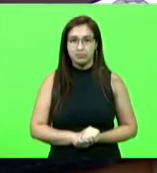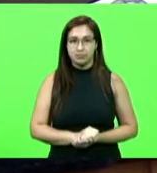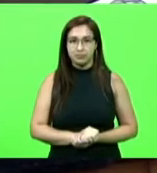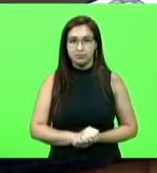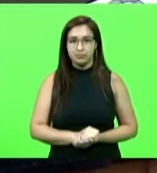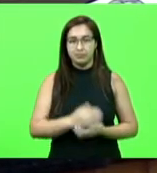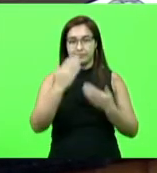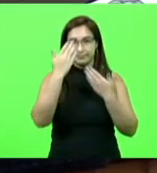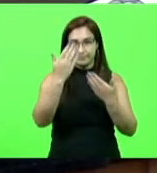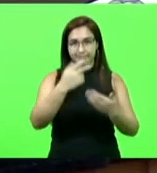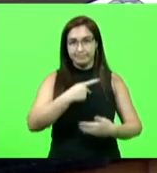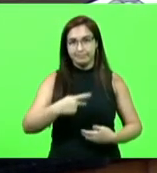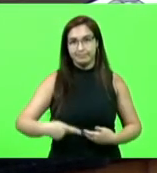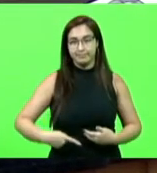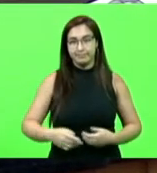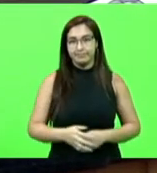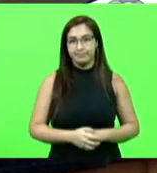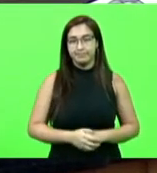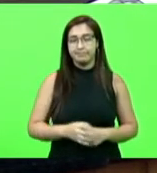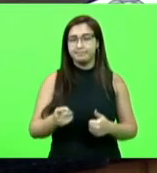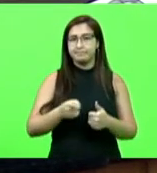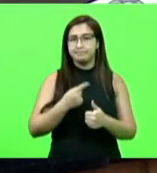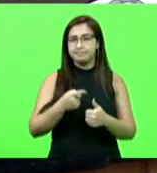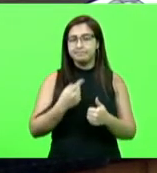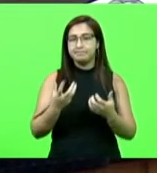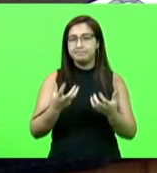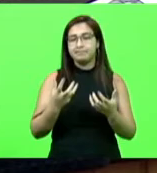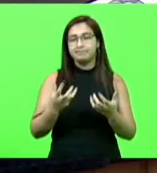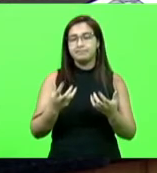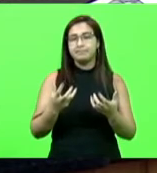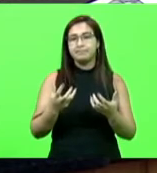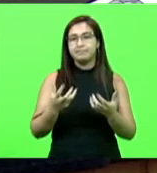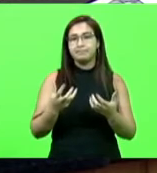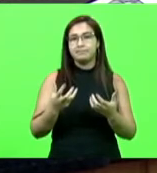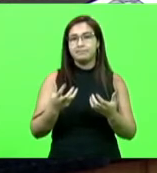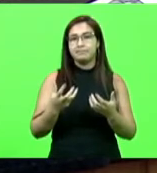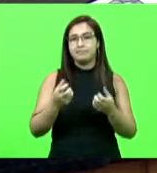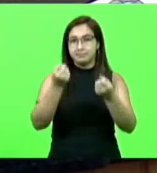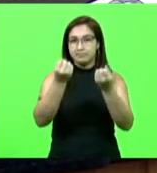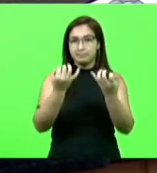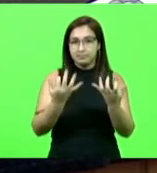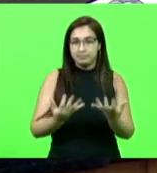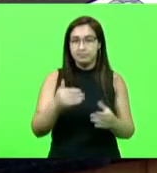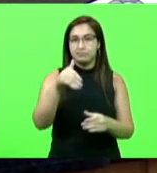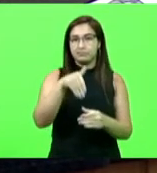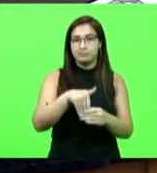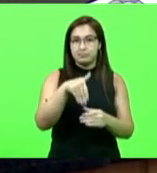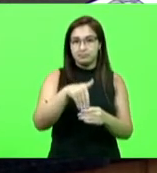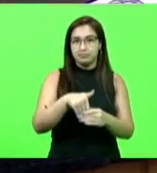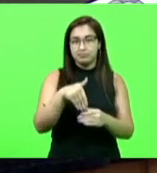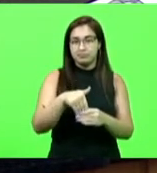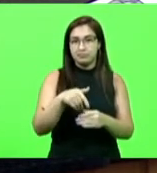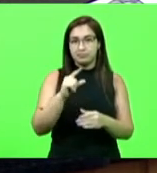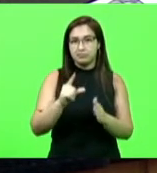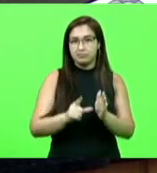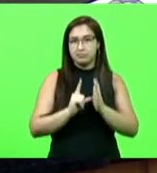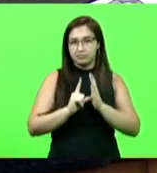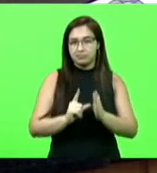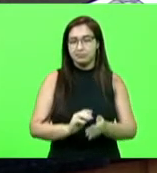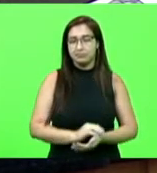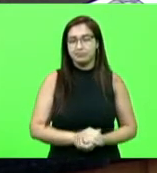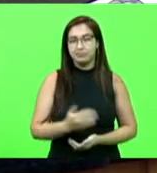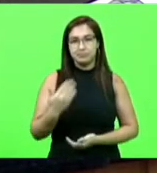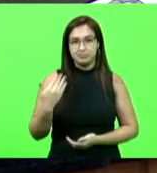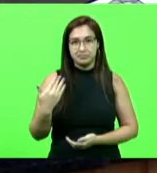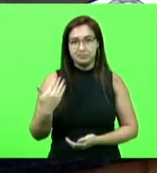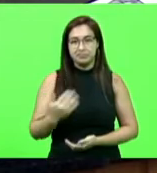obrigado. Primeiro eu quero fazer aqui um adendo à votação que foi feita alguns instantes